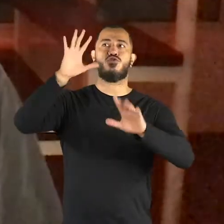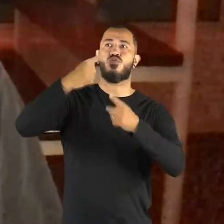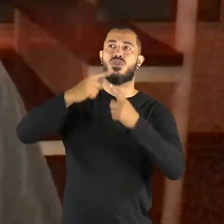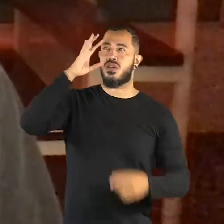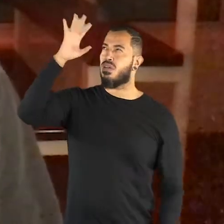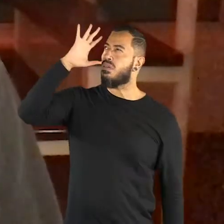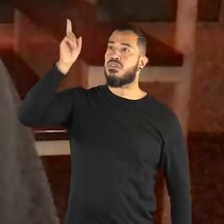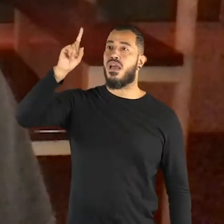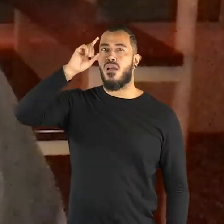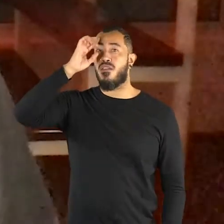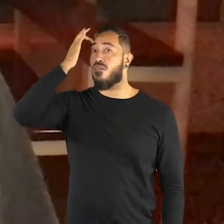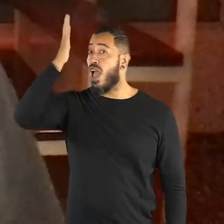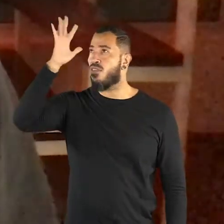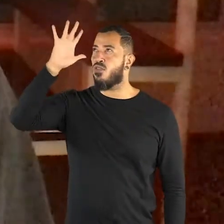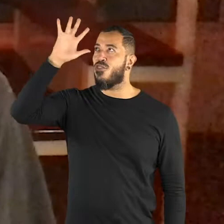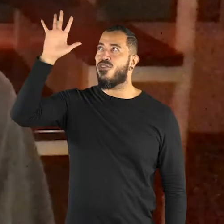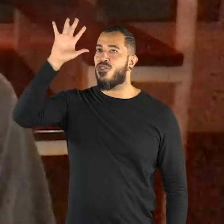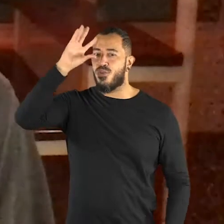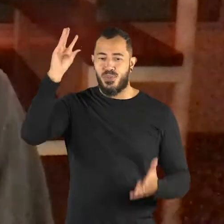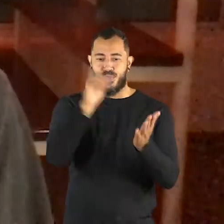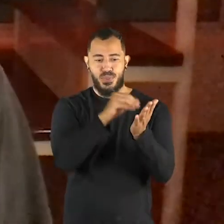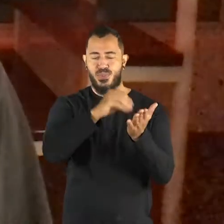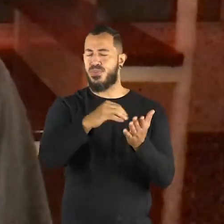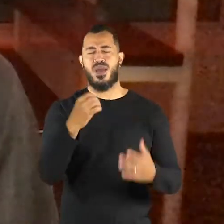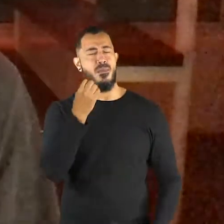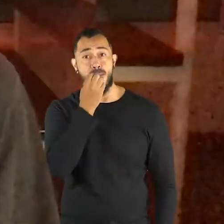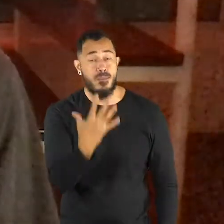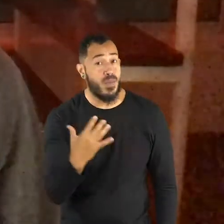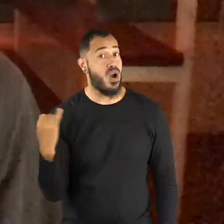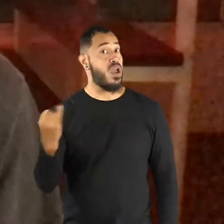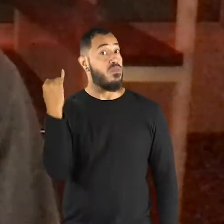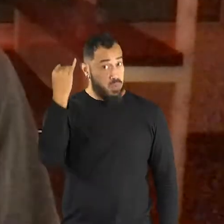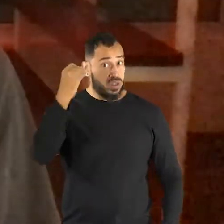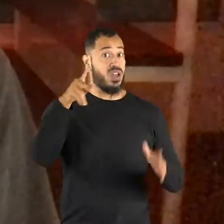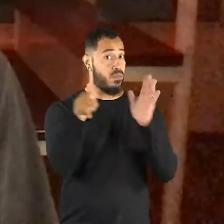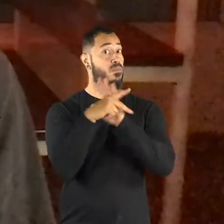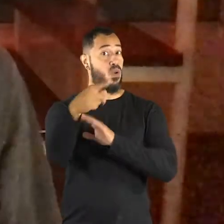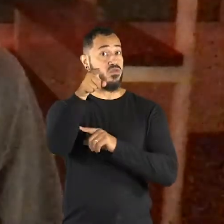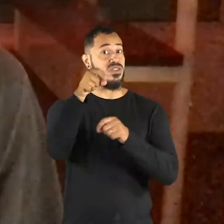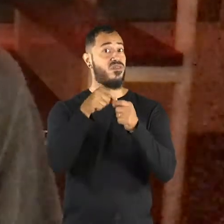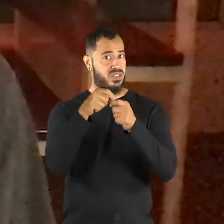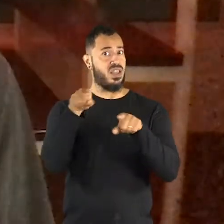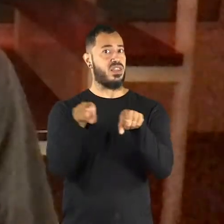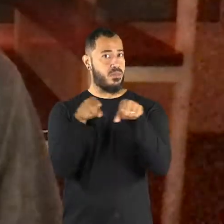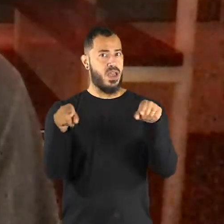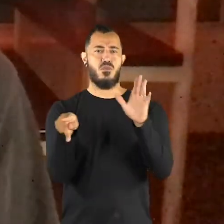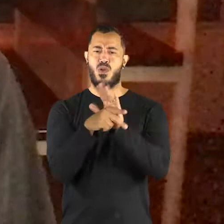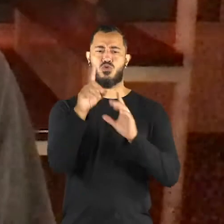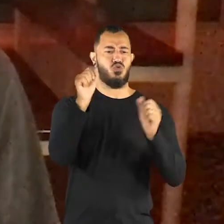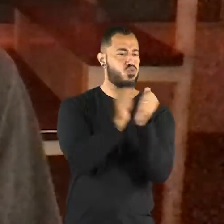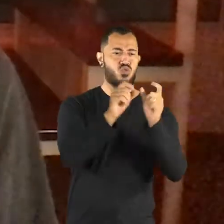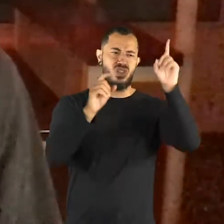filmar. Então assim, eu recomendo muito fazer esse shootboard junto do seu diretor de fotografia ou diretora, ou dos diretores